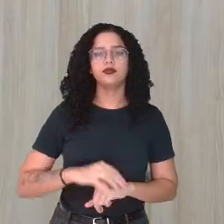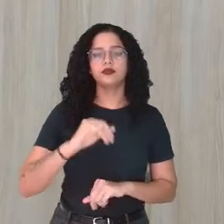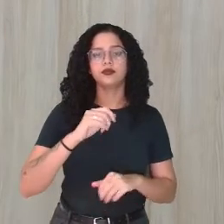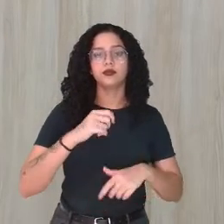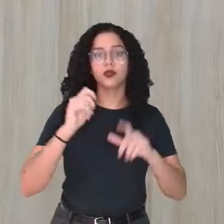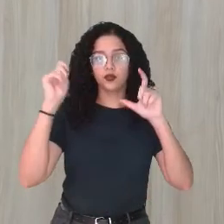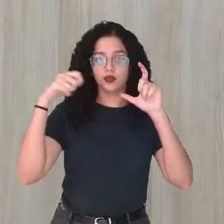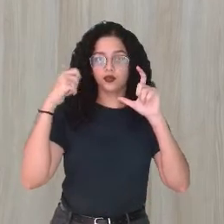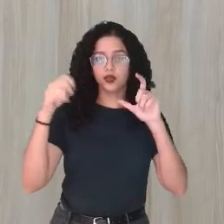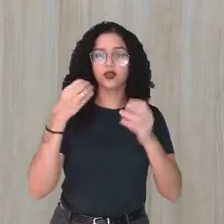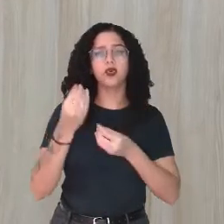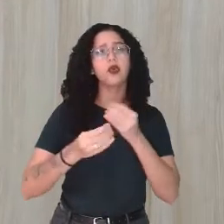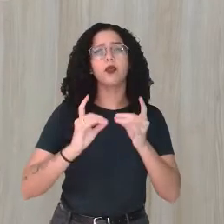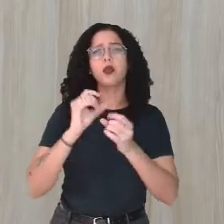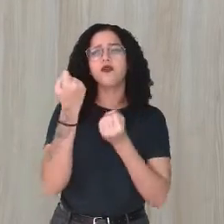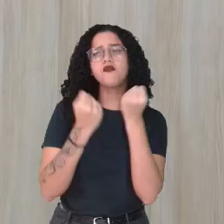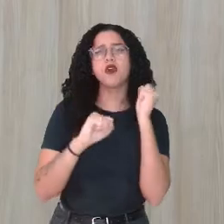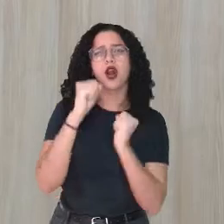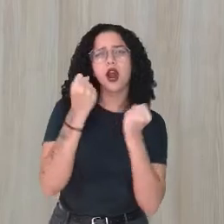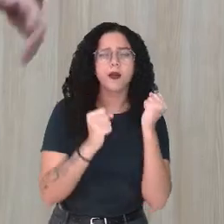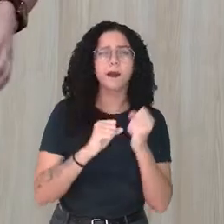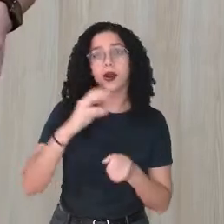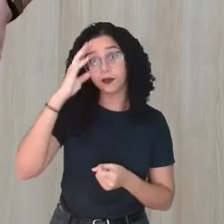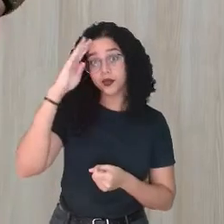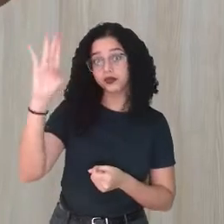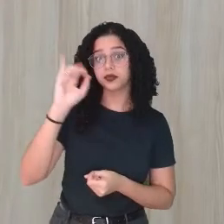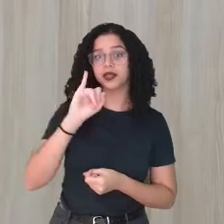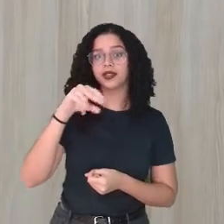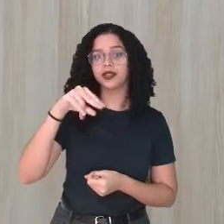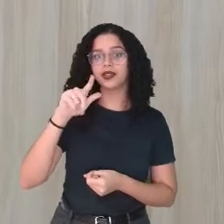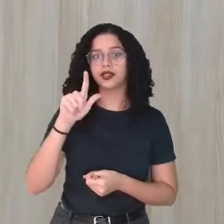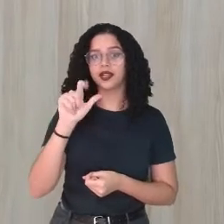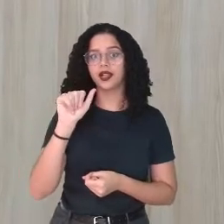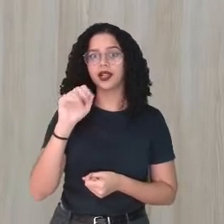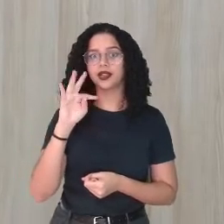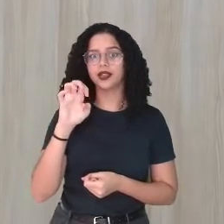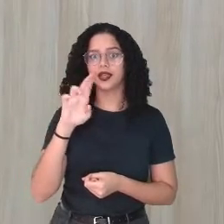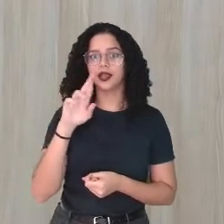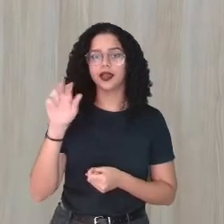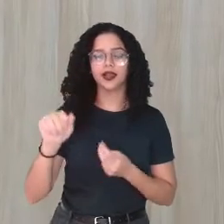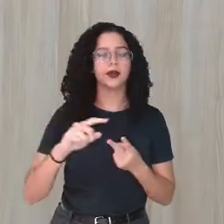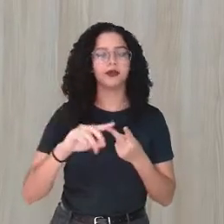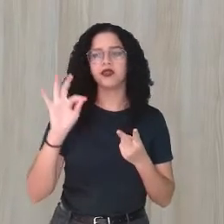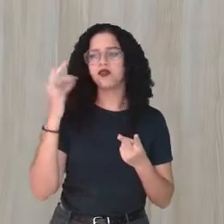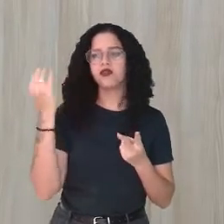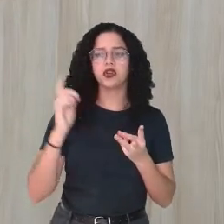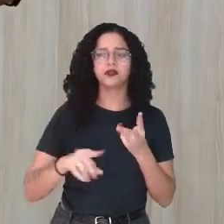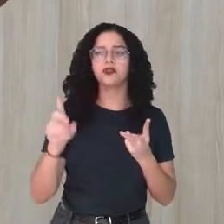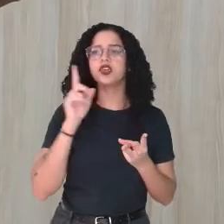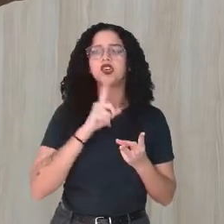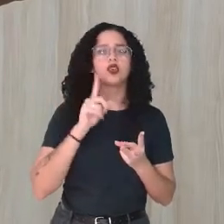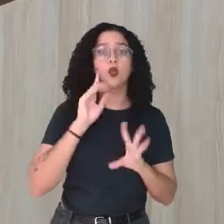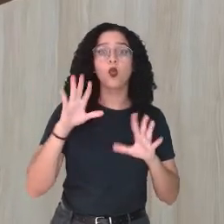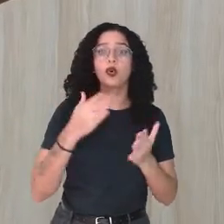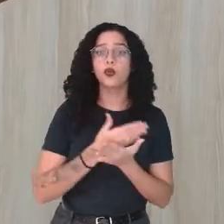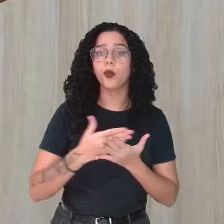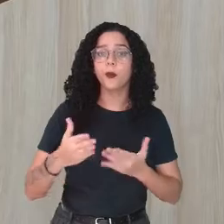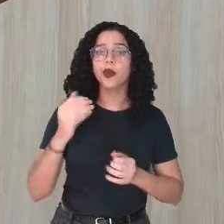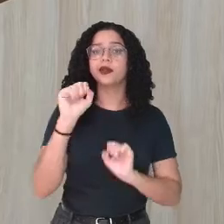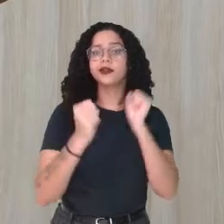nas fábricas, né, principalmente aí na Inglaterra, né, na França e nos Estados Unidos, quando começa, então,